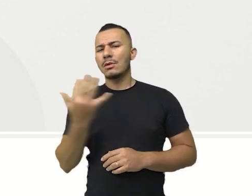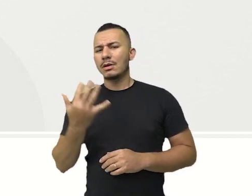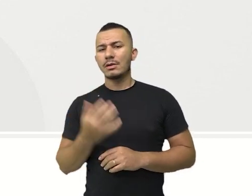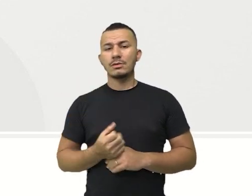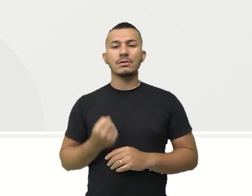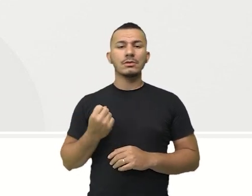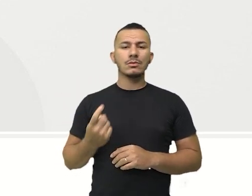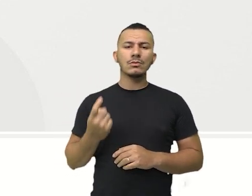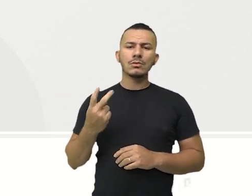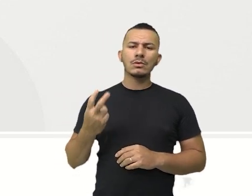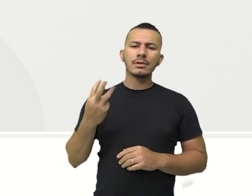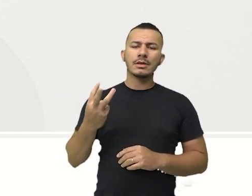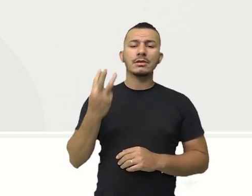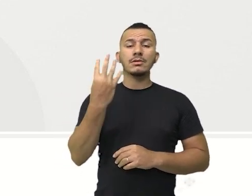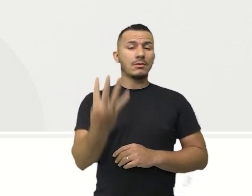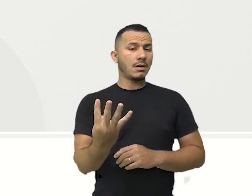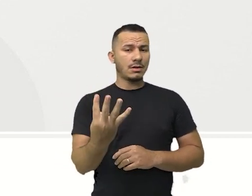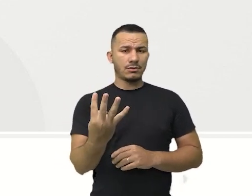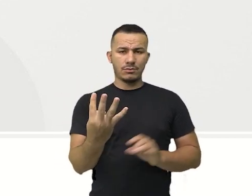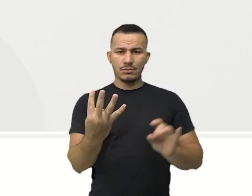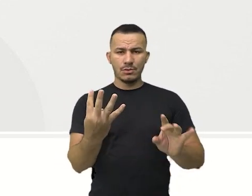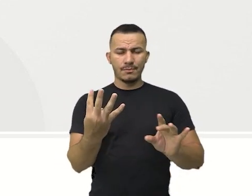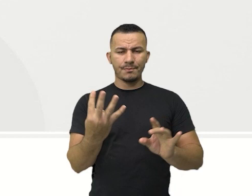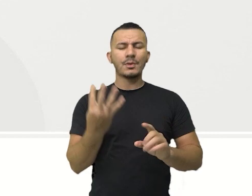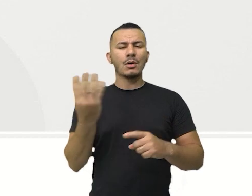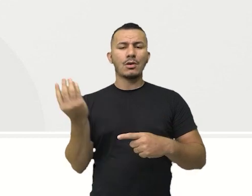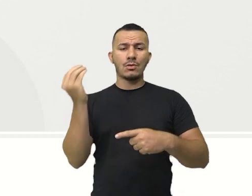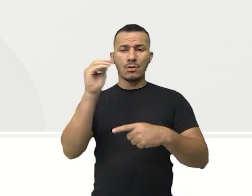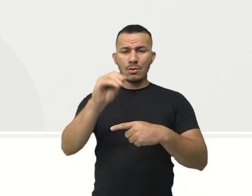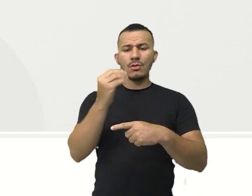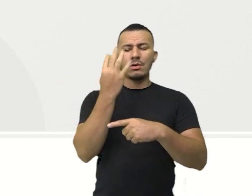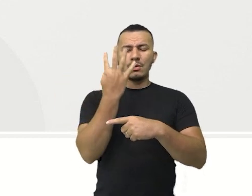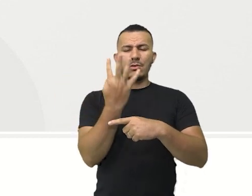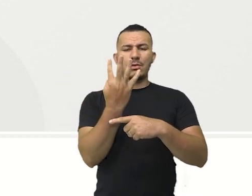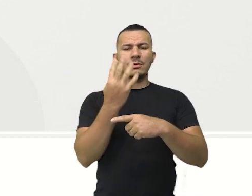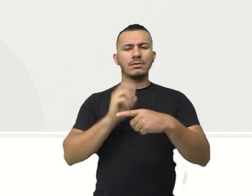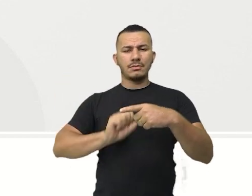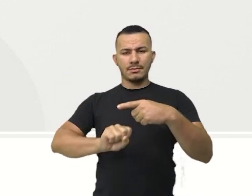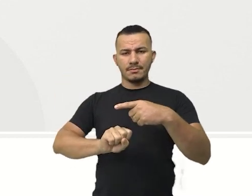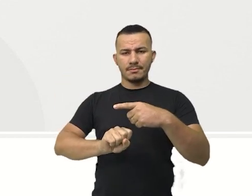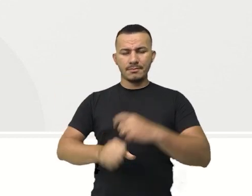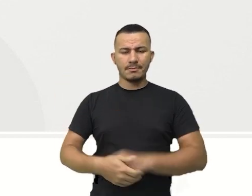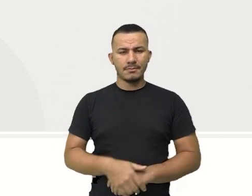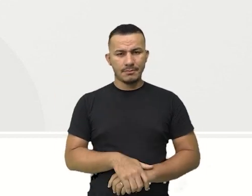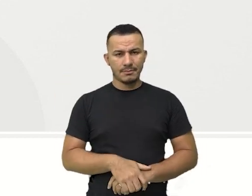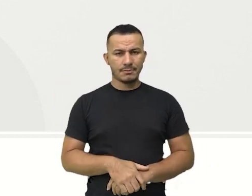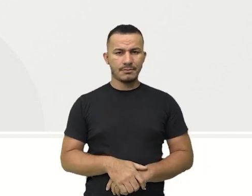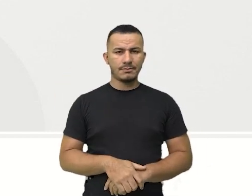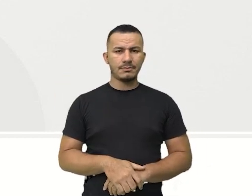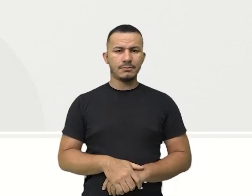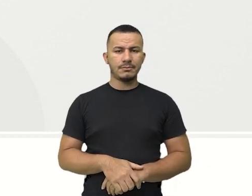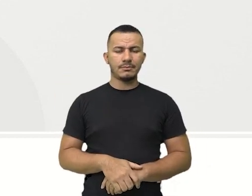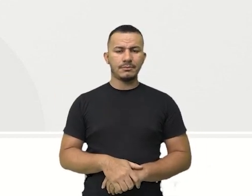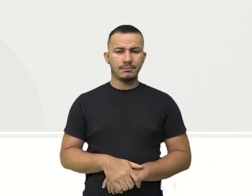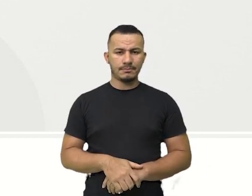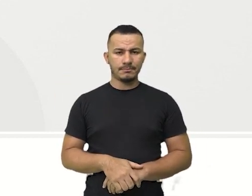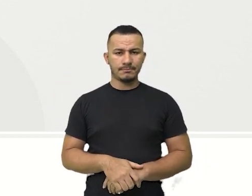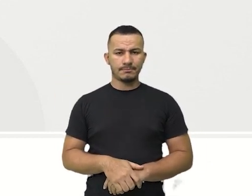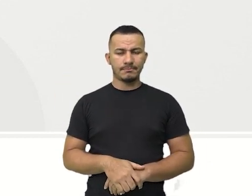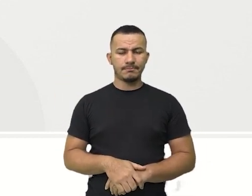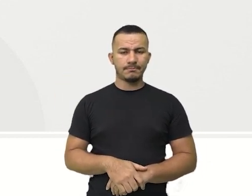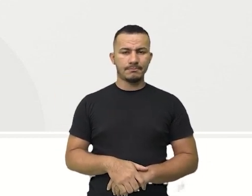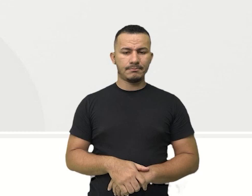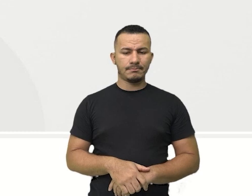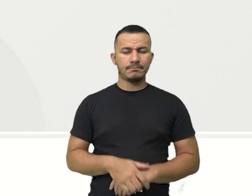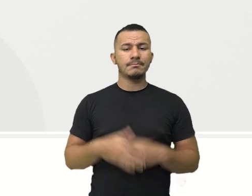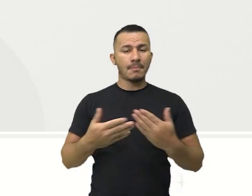3, 4. Então foram pintadas 4. E a gente vai representar então isso 4 sobre 8. Tá, pessoal?